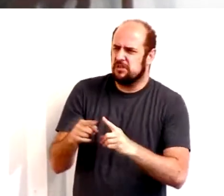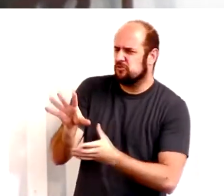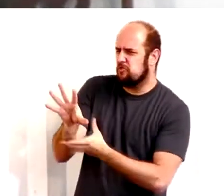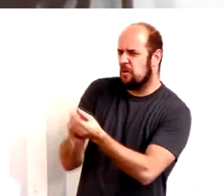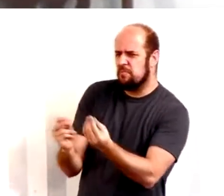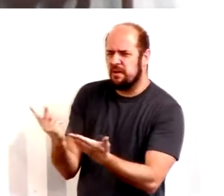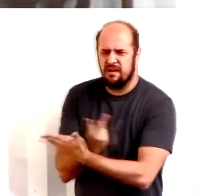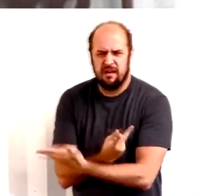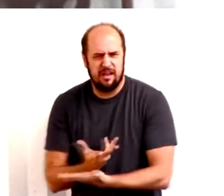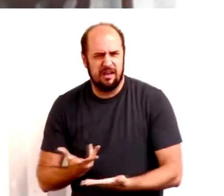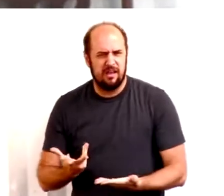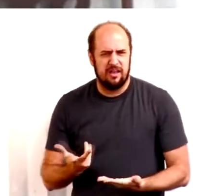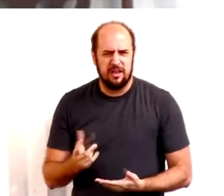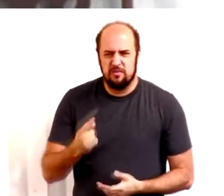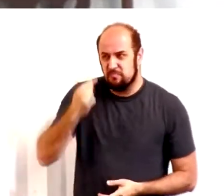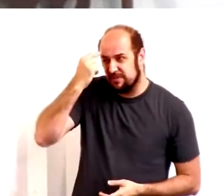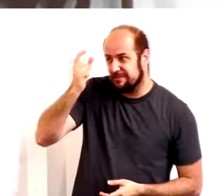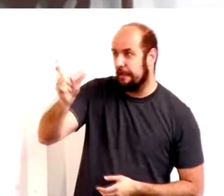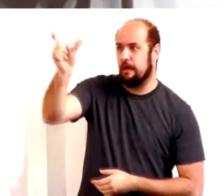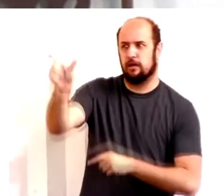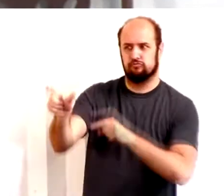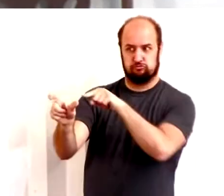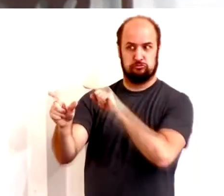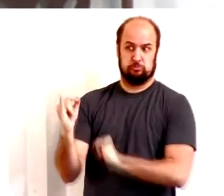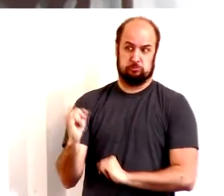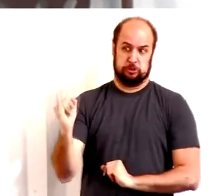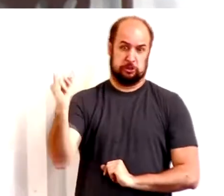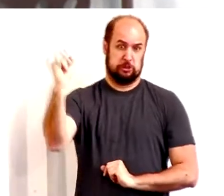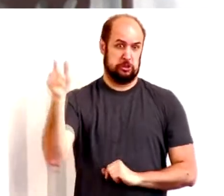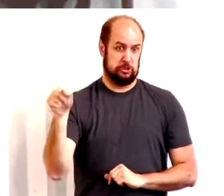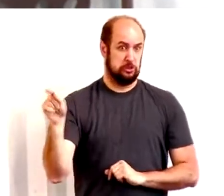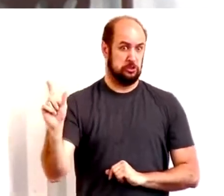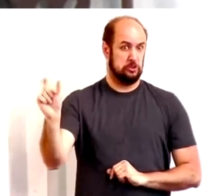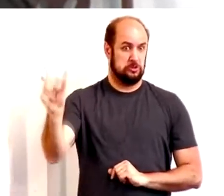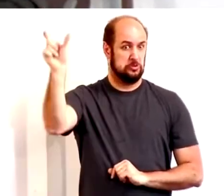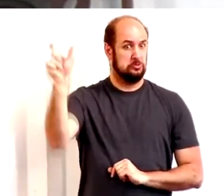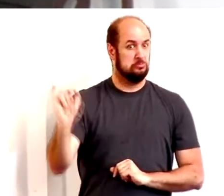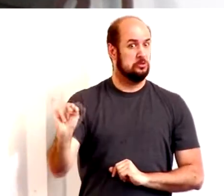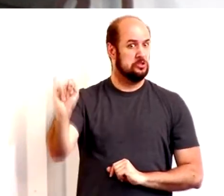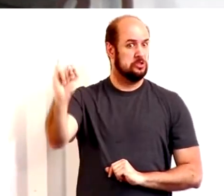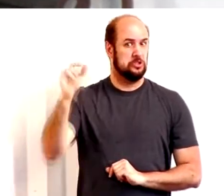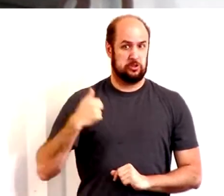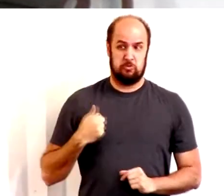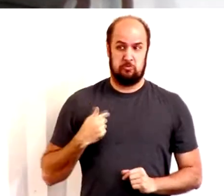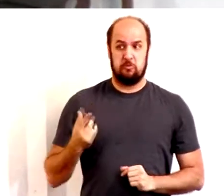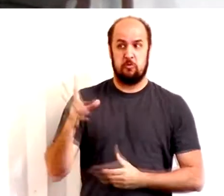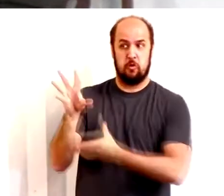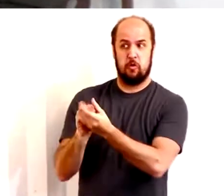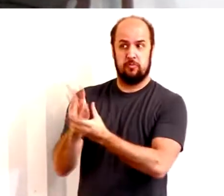você faz isso porque não, porque aquela pessoa falou, né? E por isso que eu estou falando,